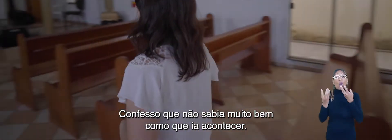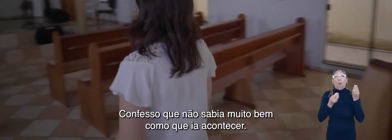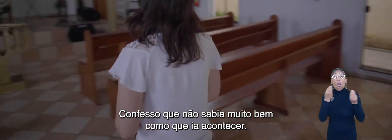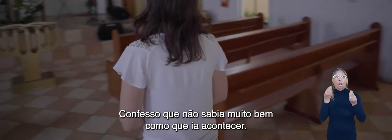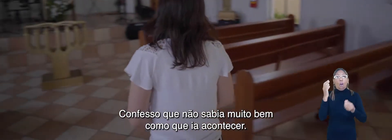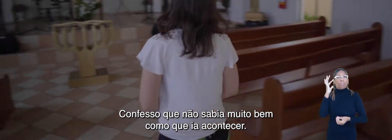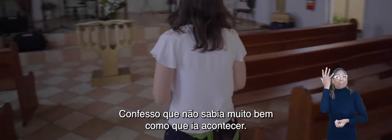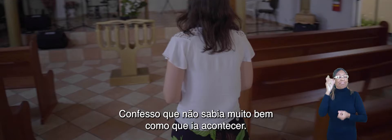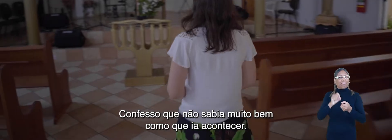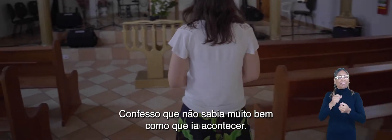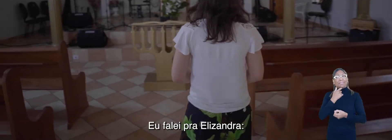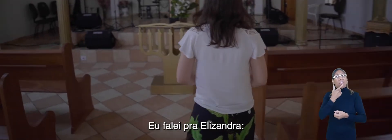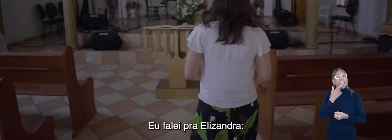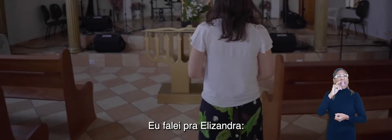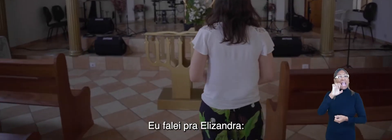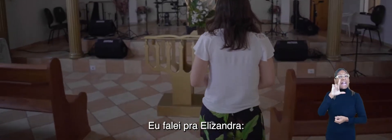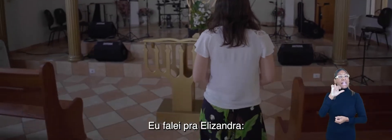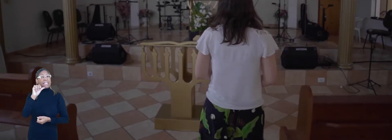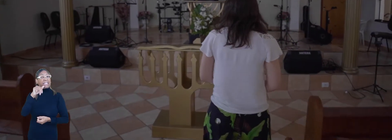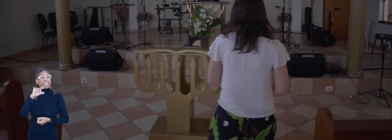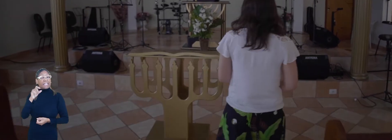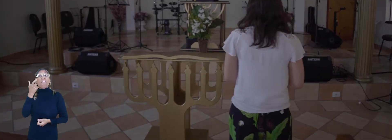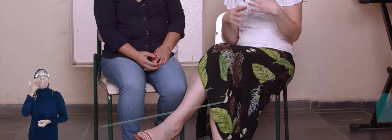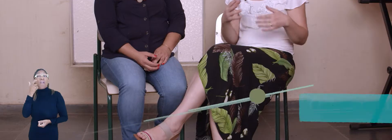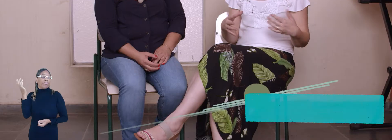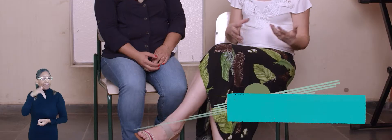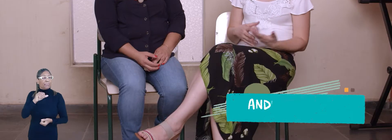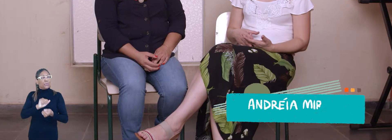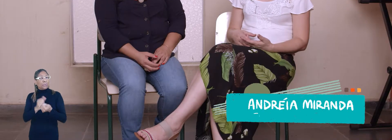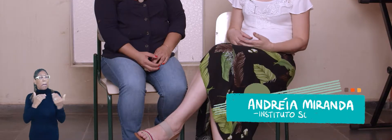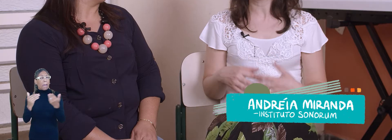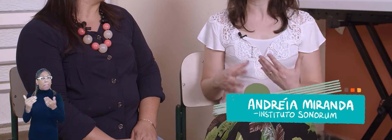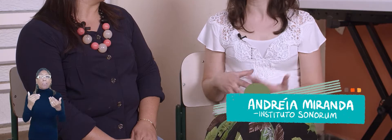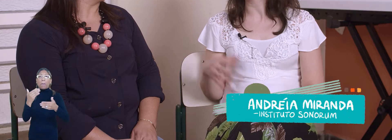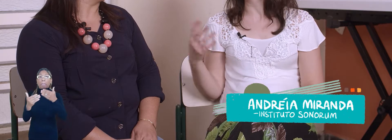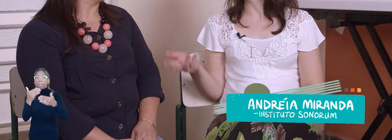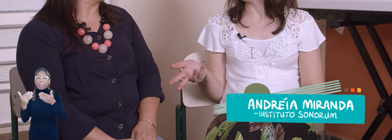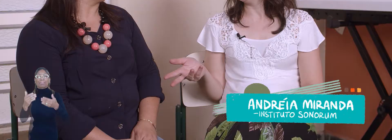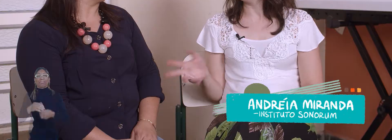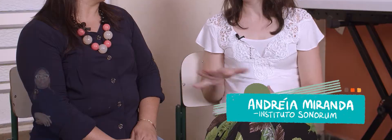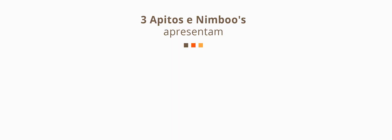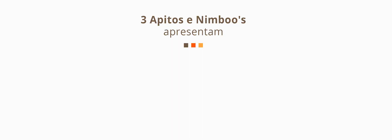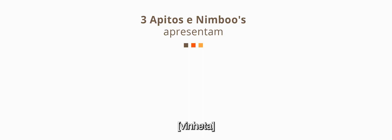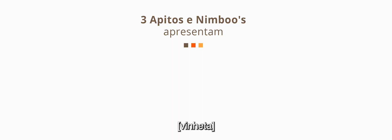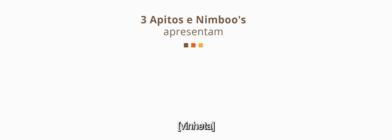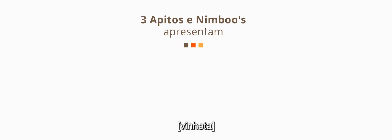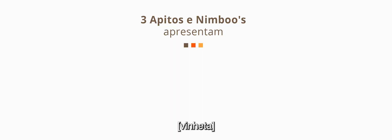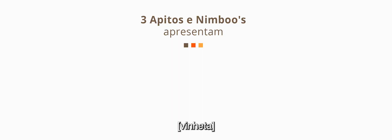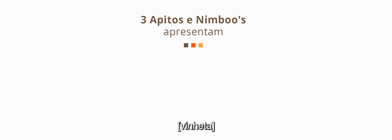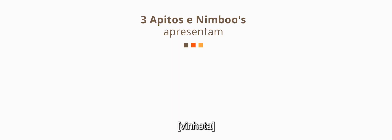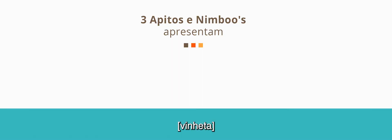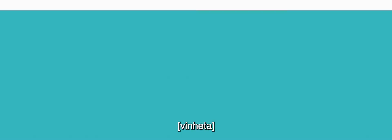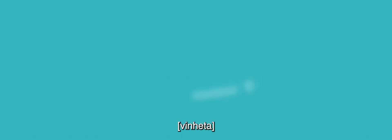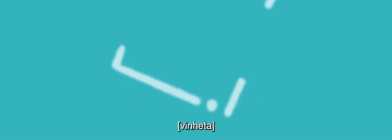sabia muito bem como que ia acontecer. Eu falei para Elisandra, vamos ver exatamente do que se trata e tal, e a gente foi. 3 Apitos e